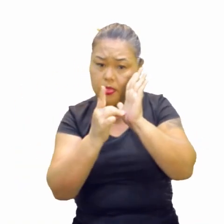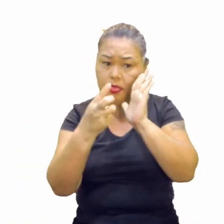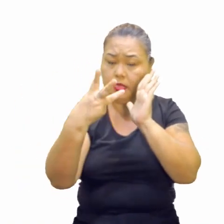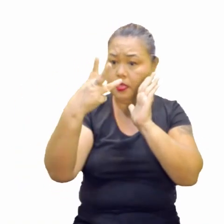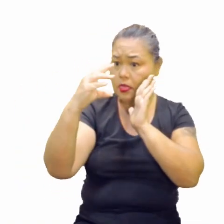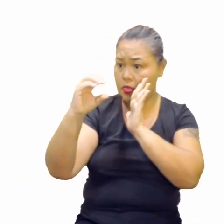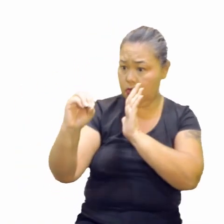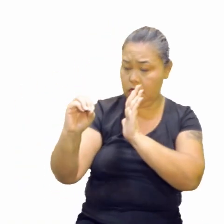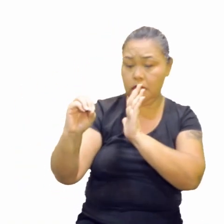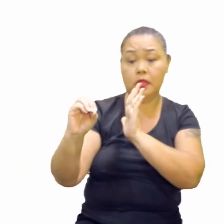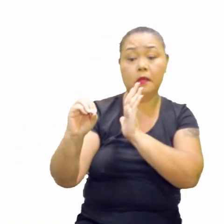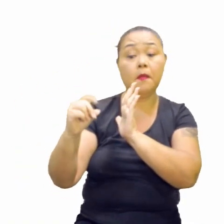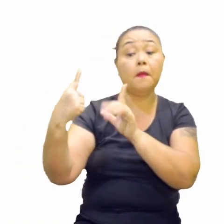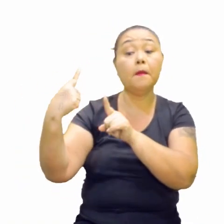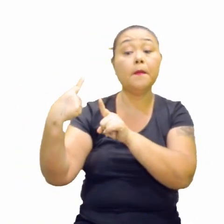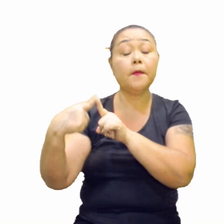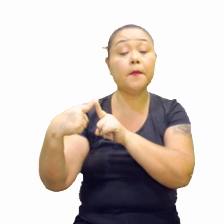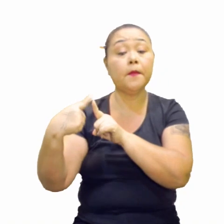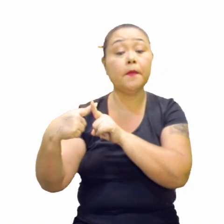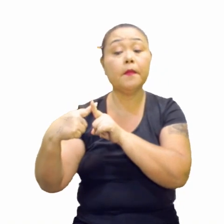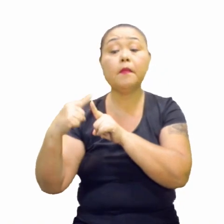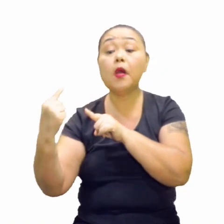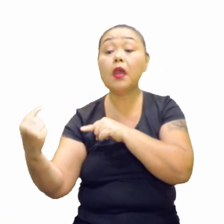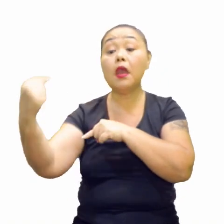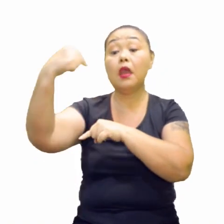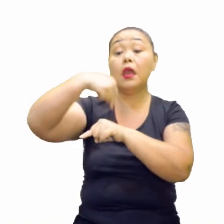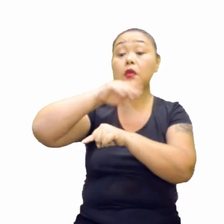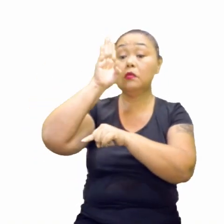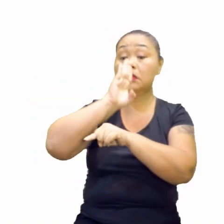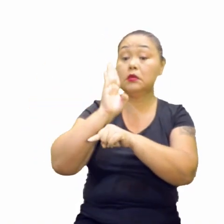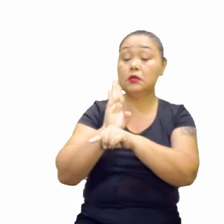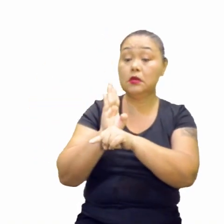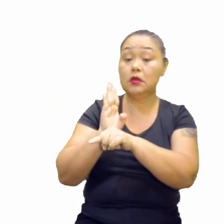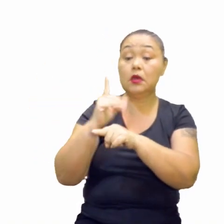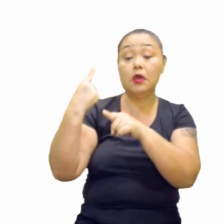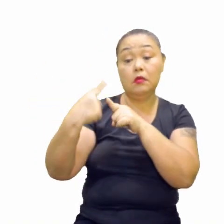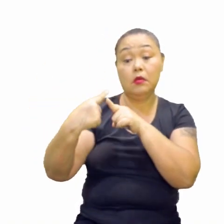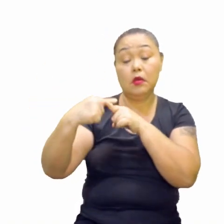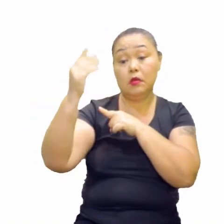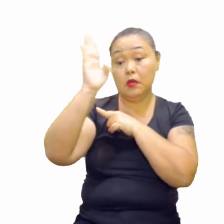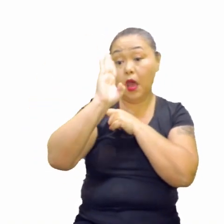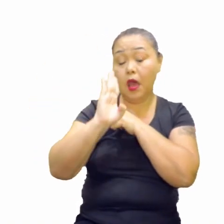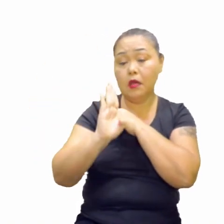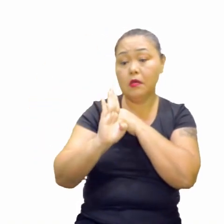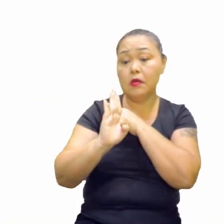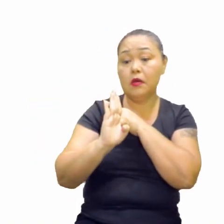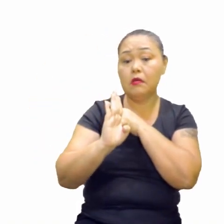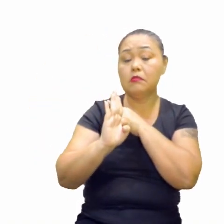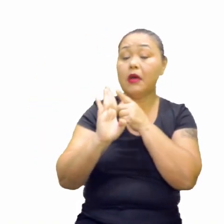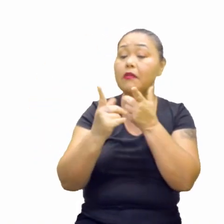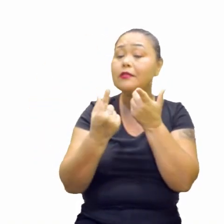Por que repercute o Brasil? Porque o Brasil ainda estava com uma economia instável.